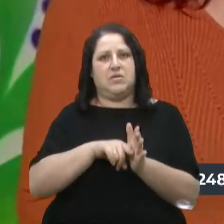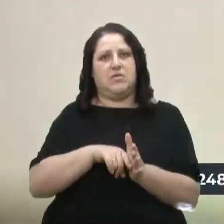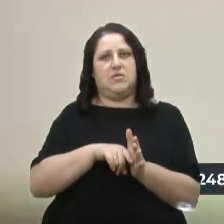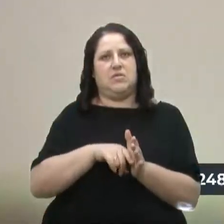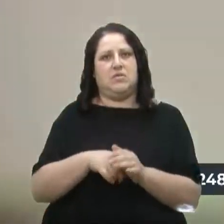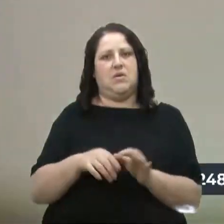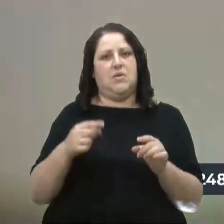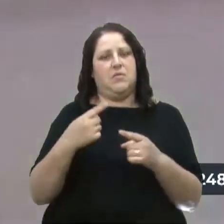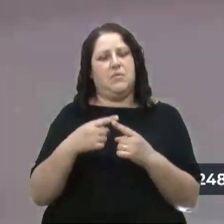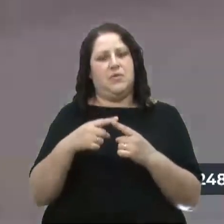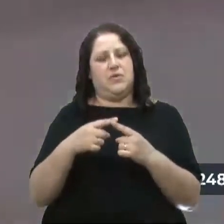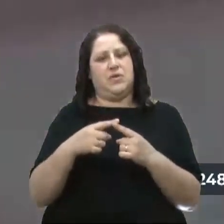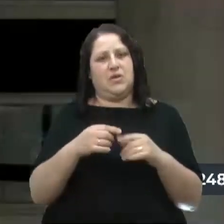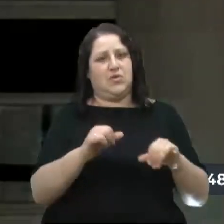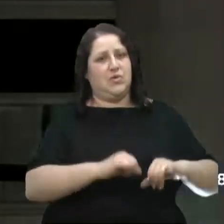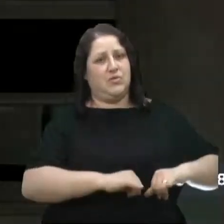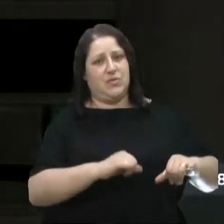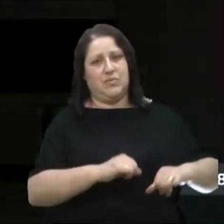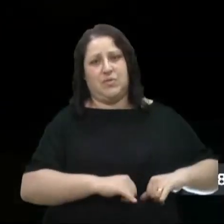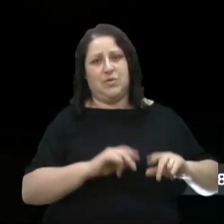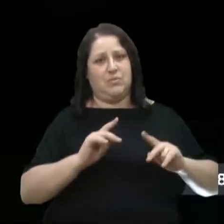desse.